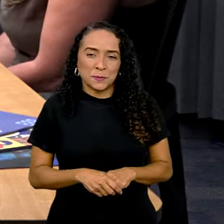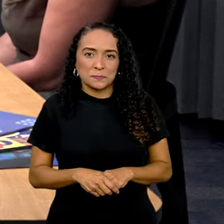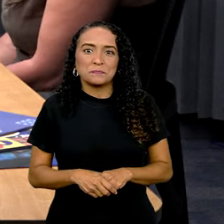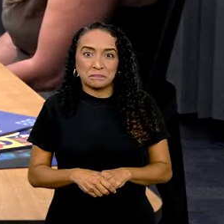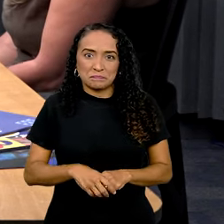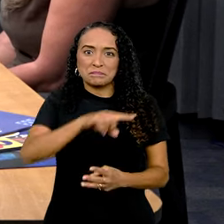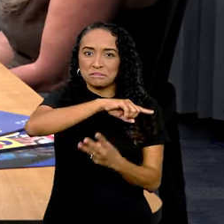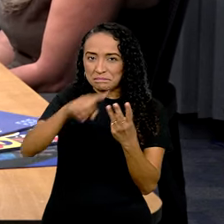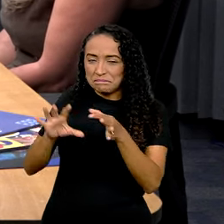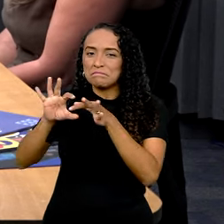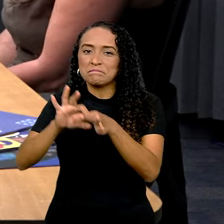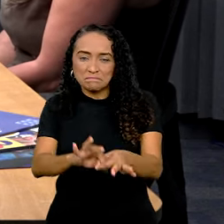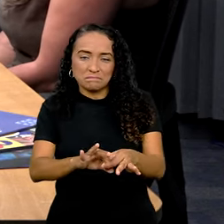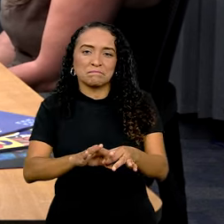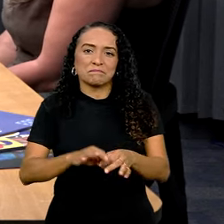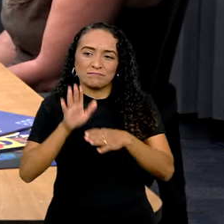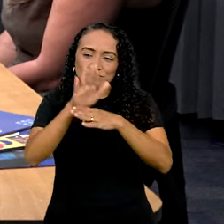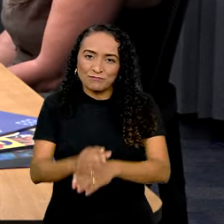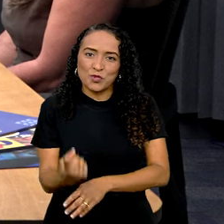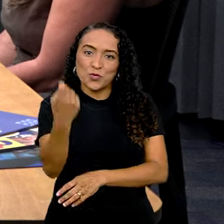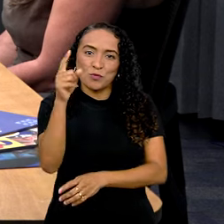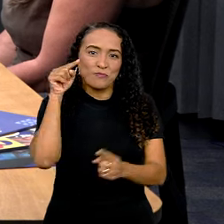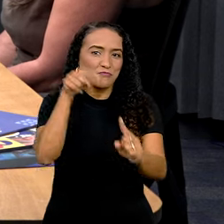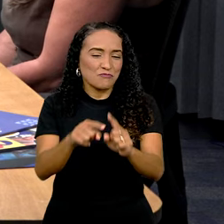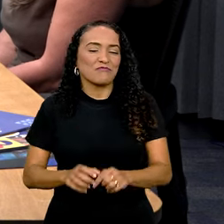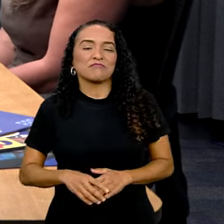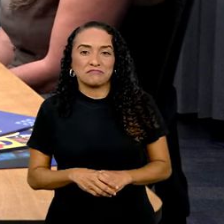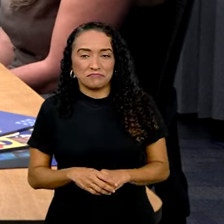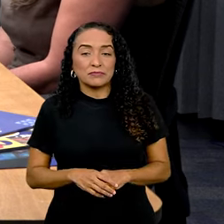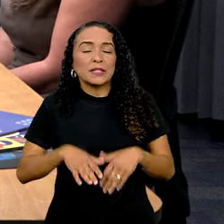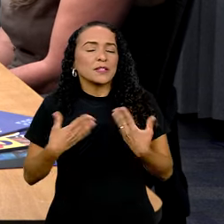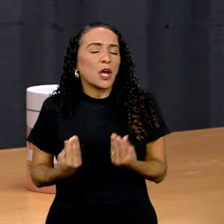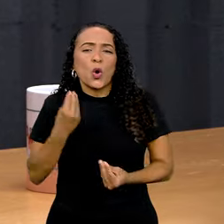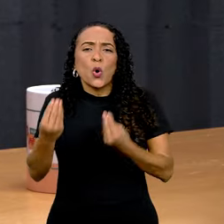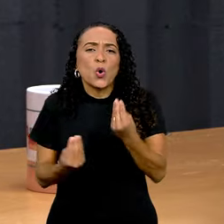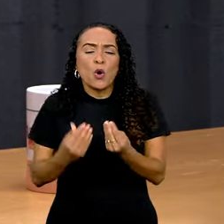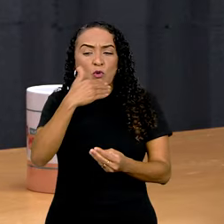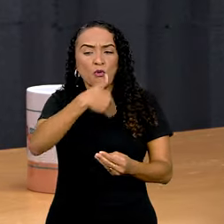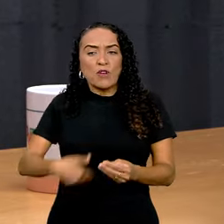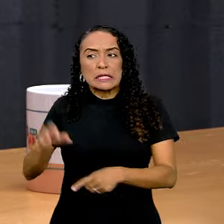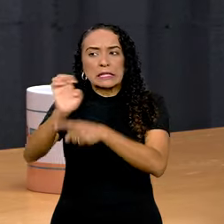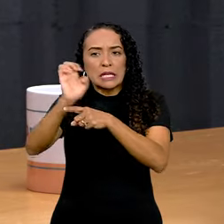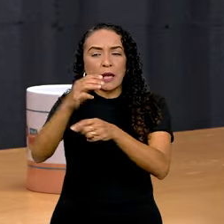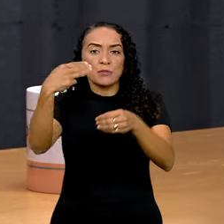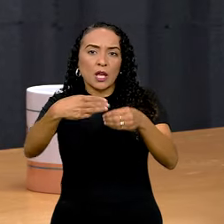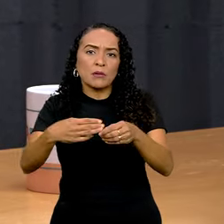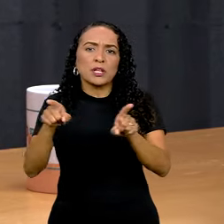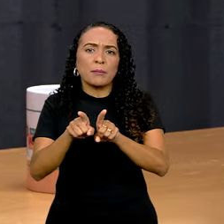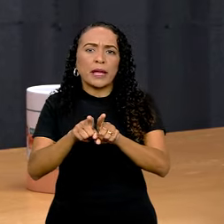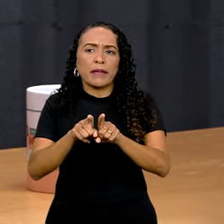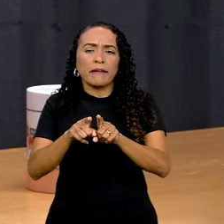muito bem três sistemas Aliados ali em prol de um só objetivo muito legalo luí como que os governos estaduais e